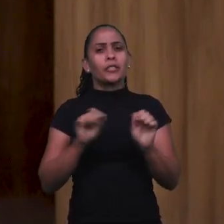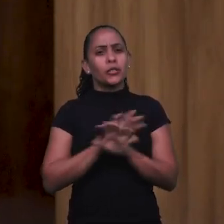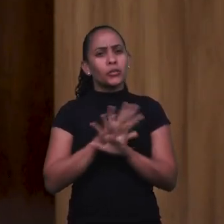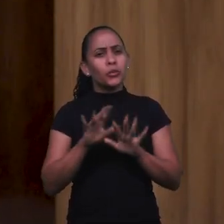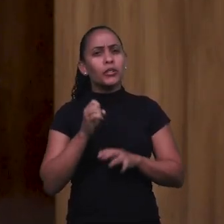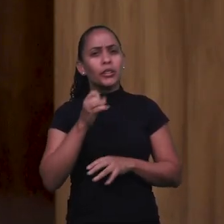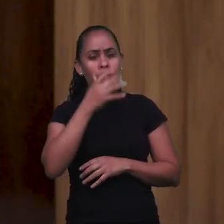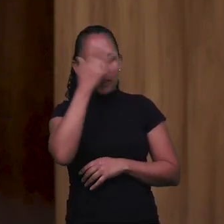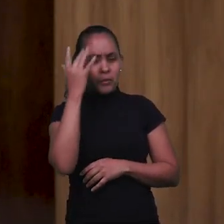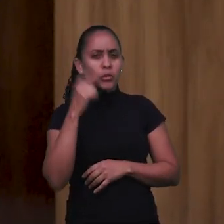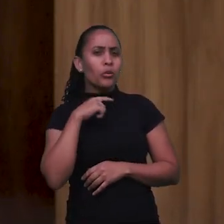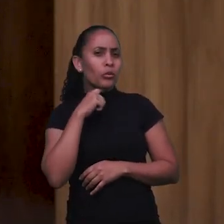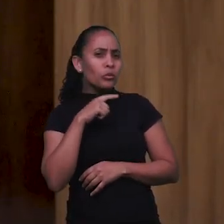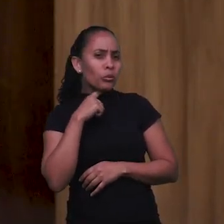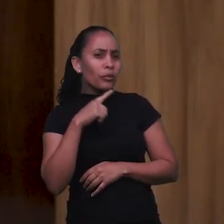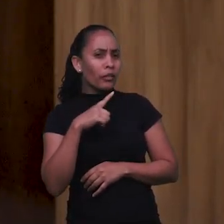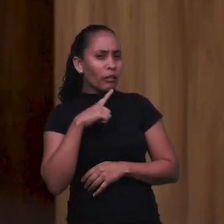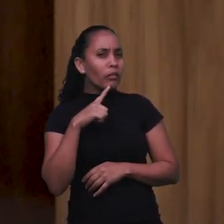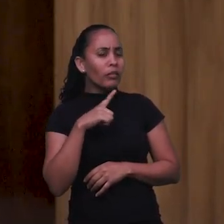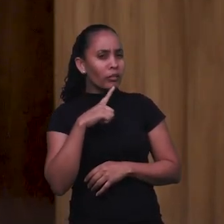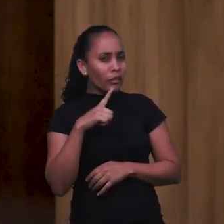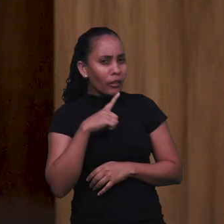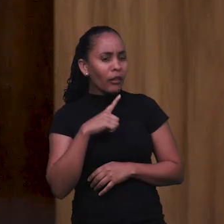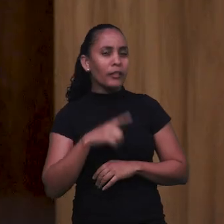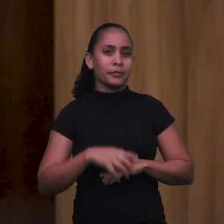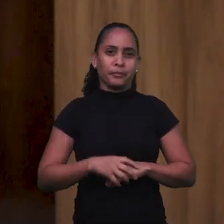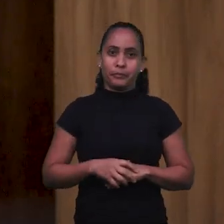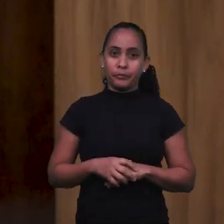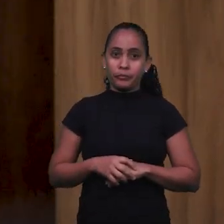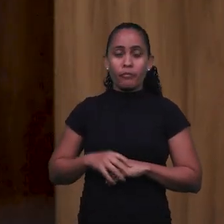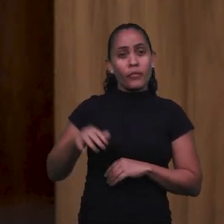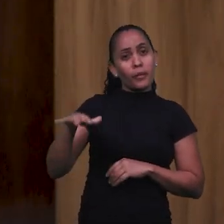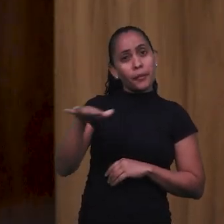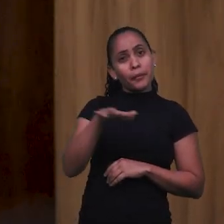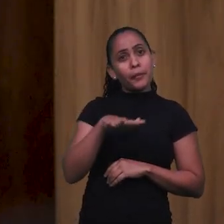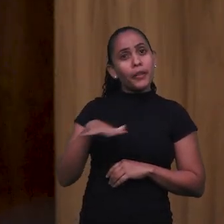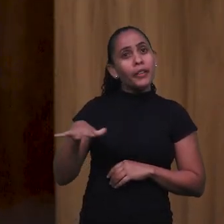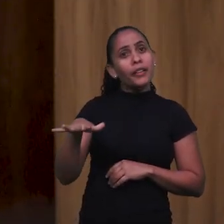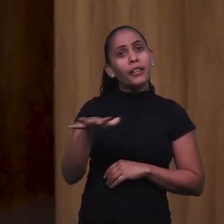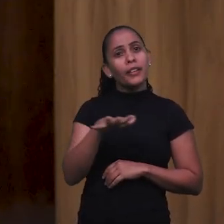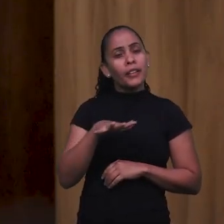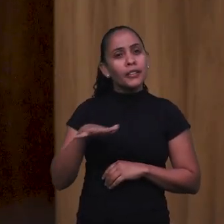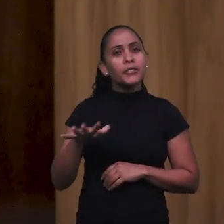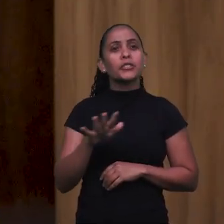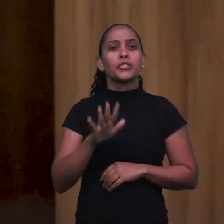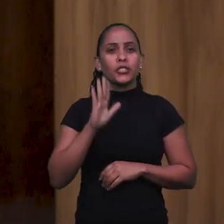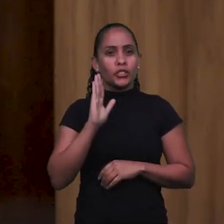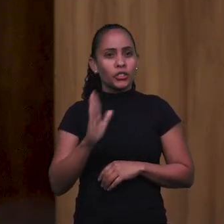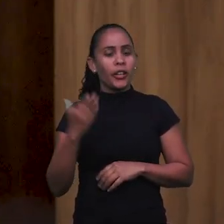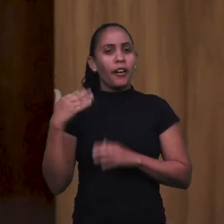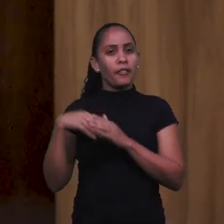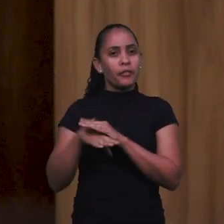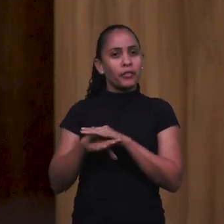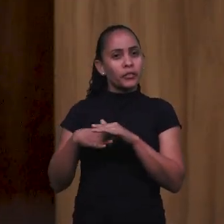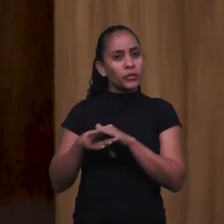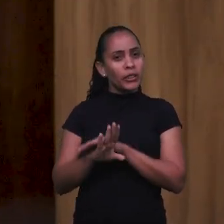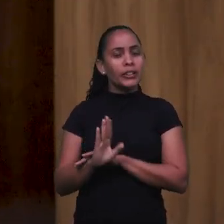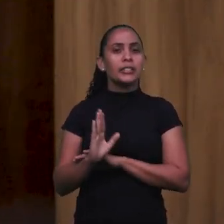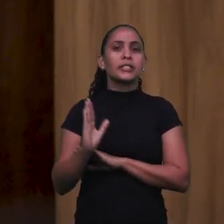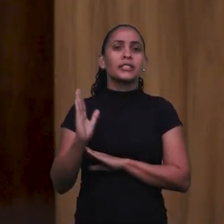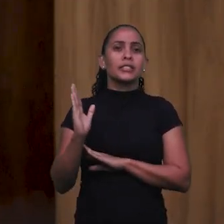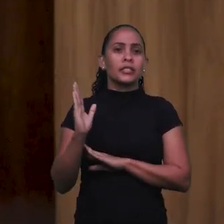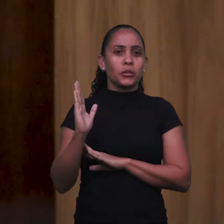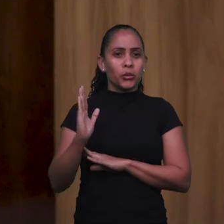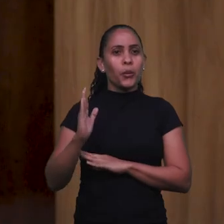de dúvidas que surgem no meio daqueles que já participam da igreja e daqueles